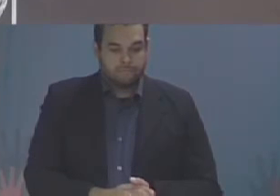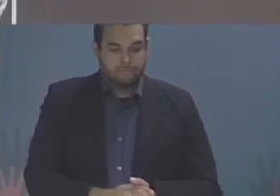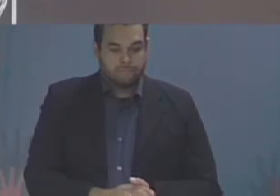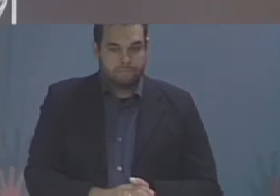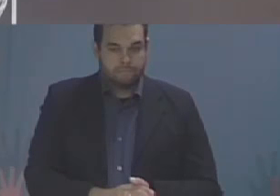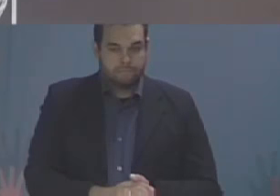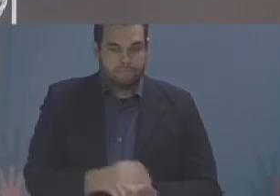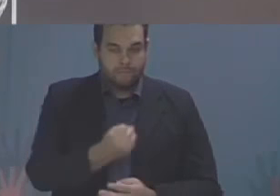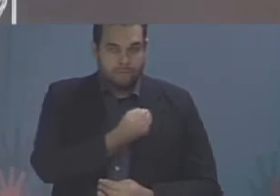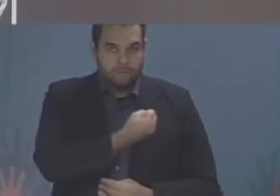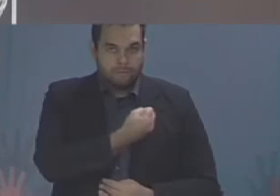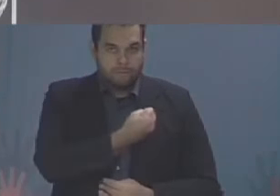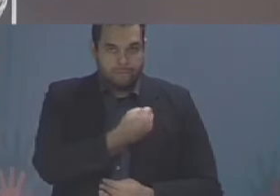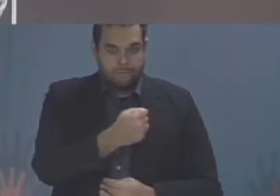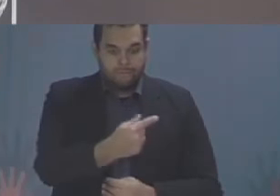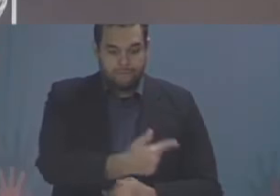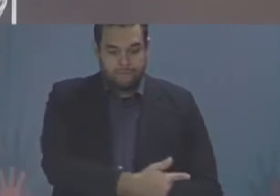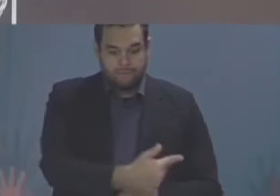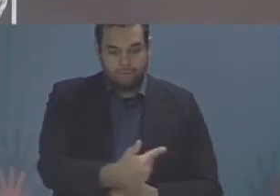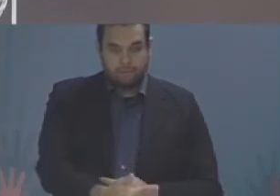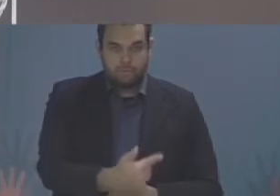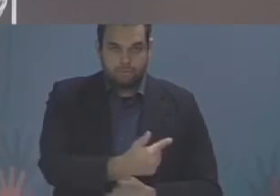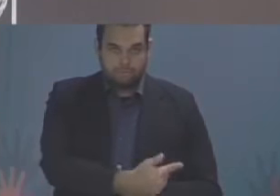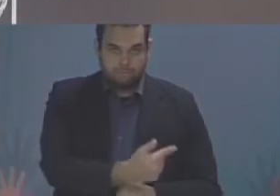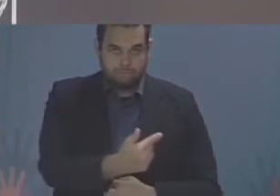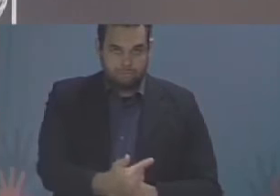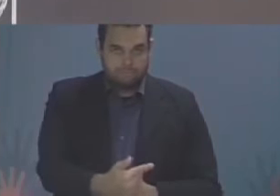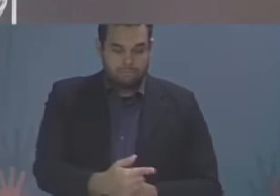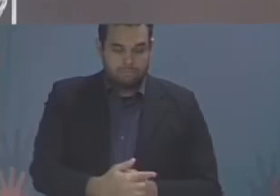Candidatos número 22.